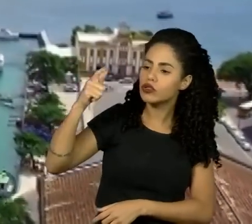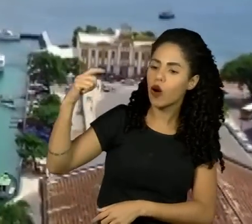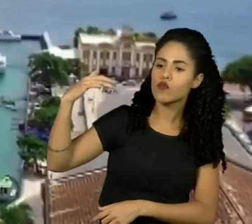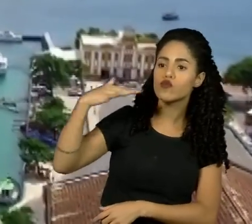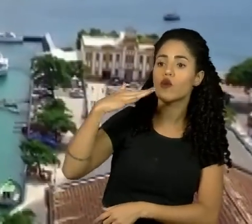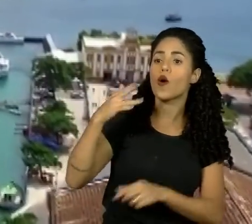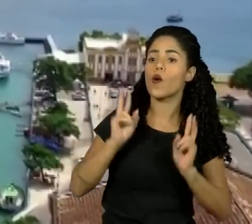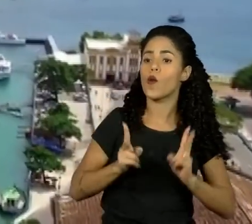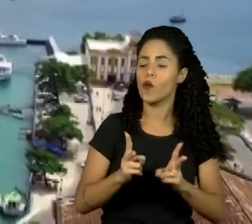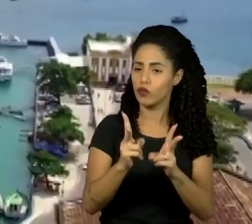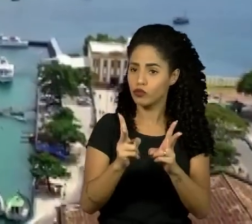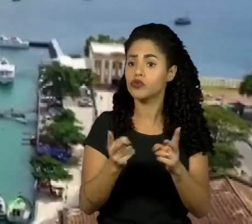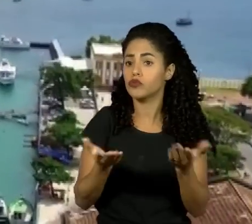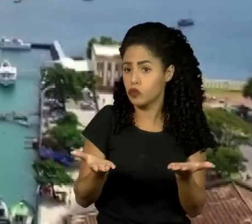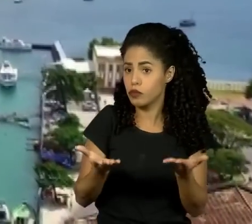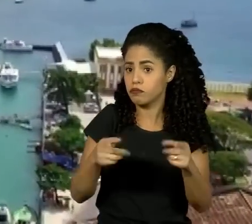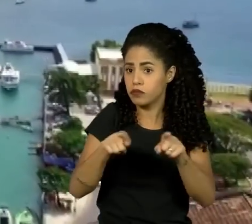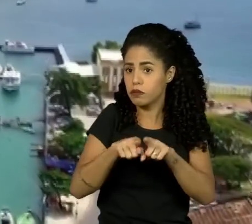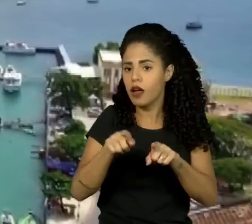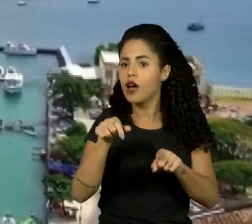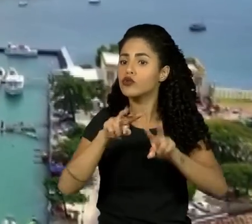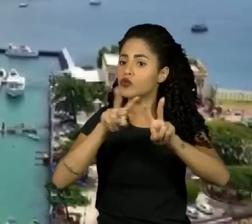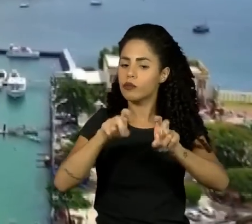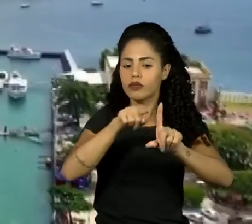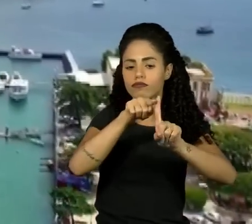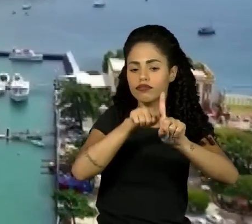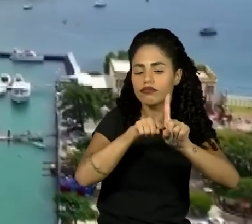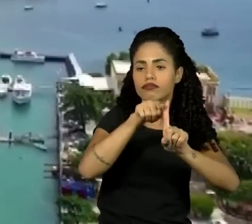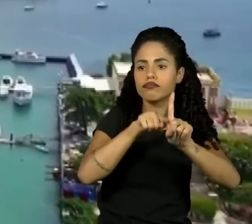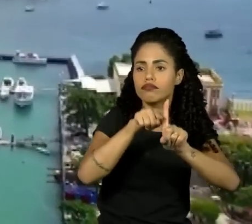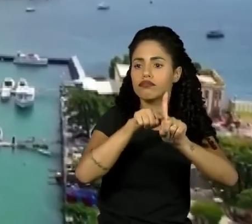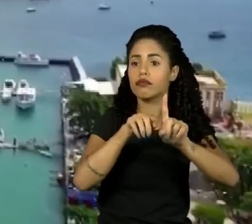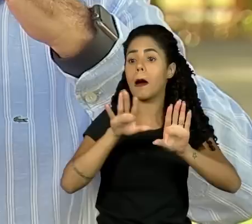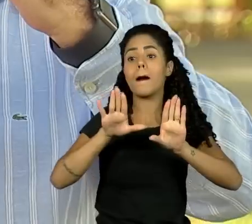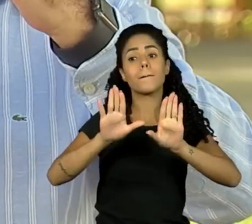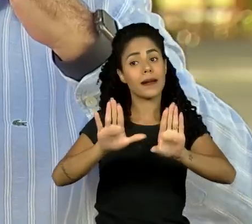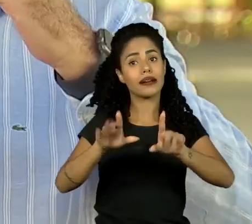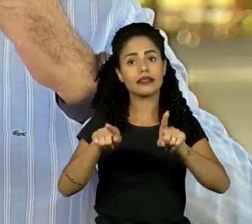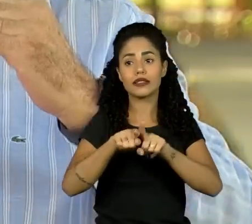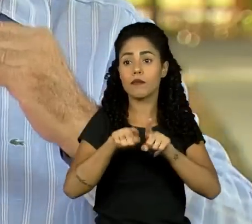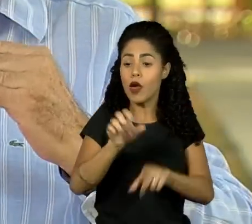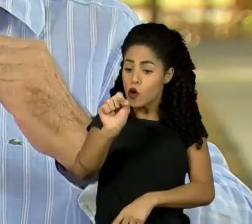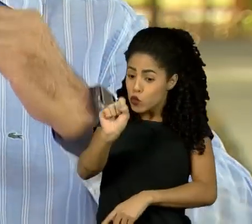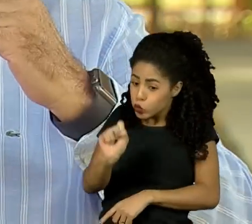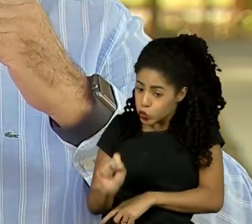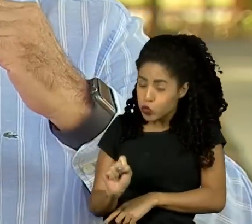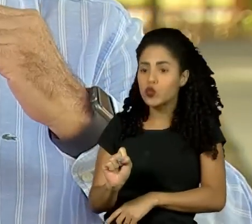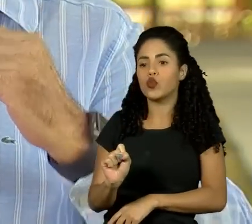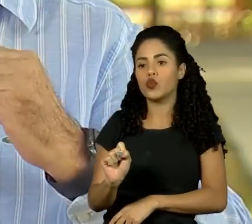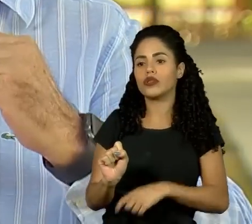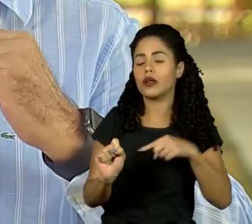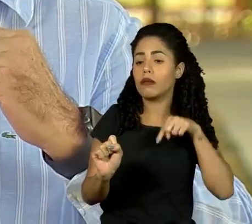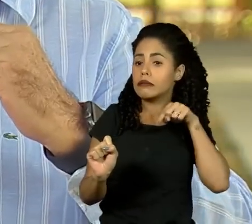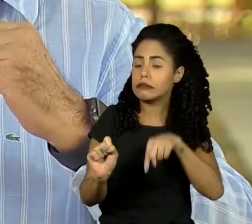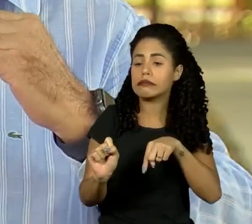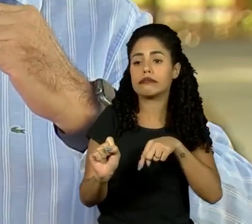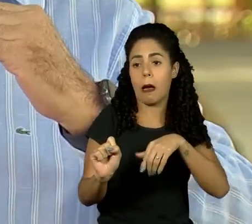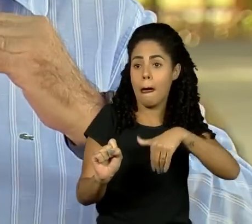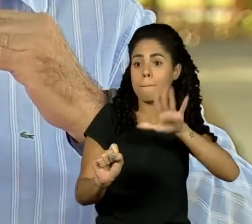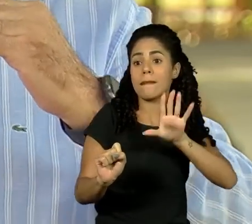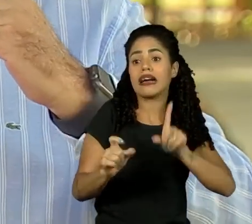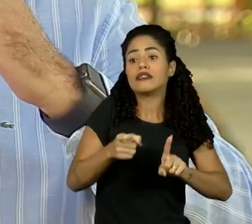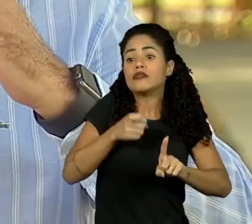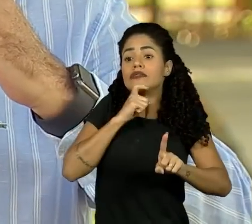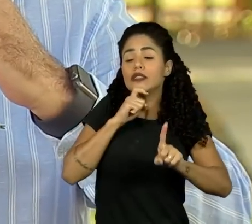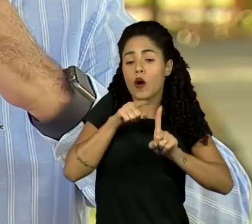a gente tem menos variabilidade em termos de temperatura, né? Em compensação, o sul está em latitudes um pouco mais altas,